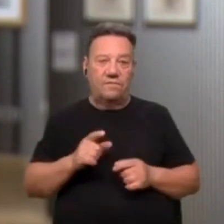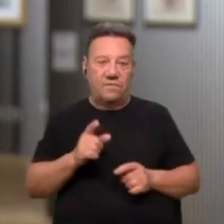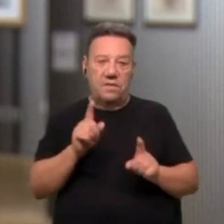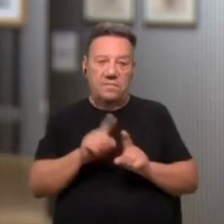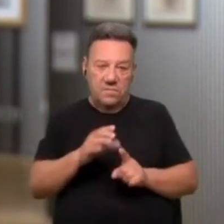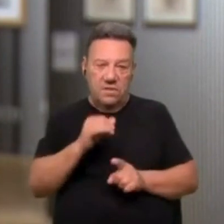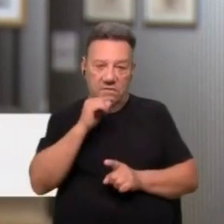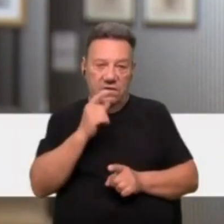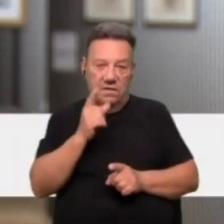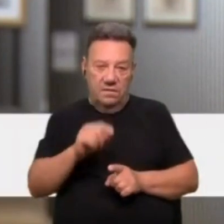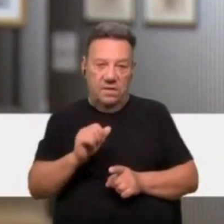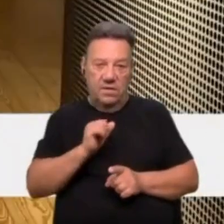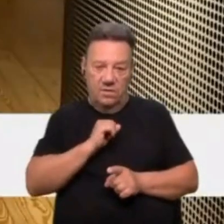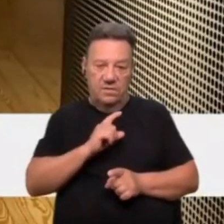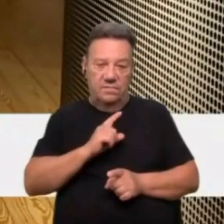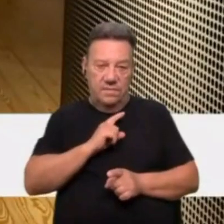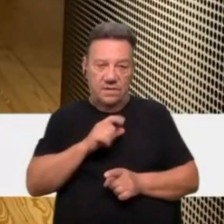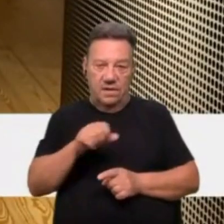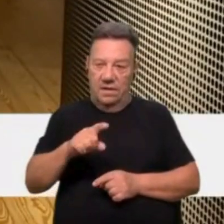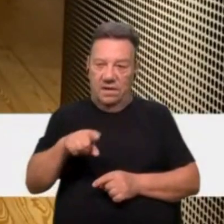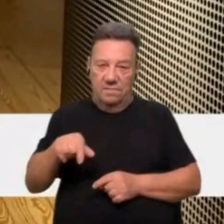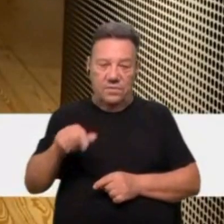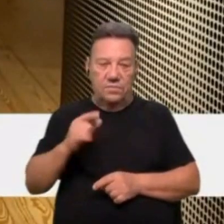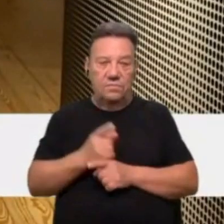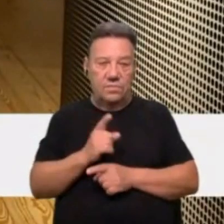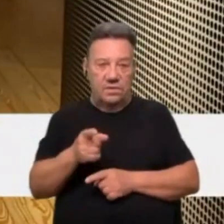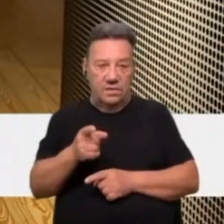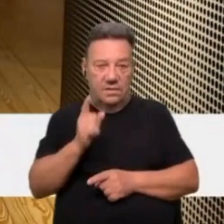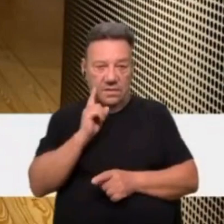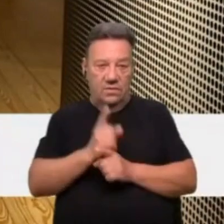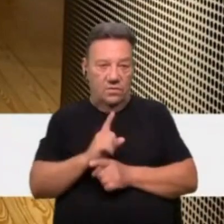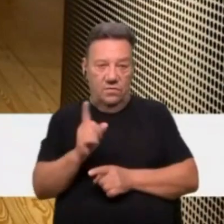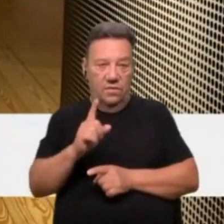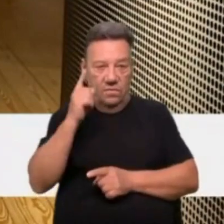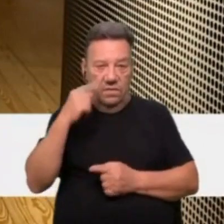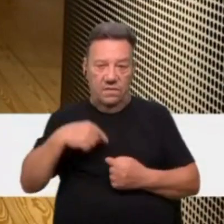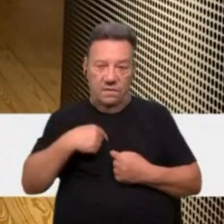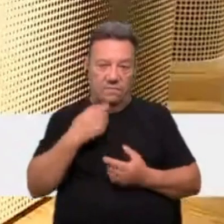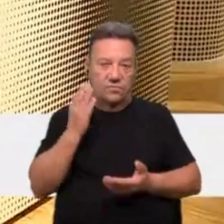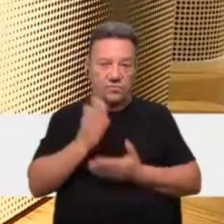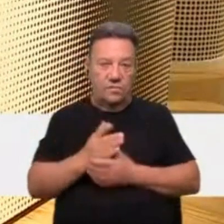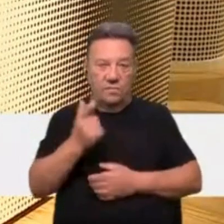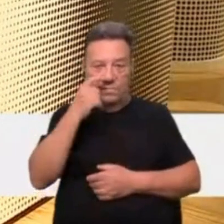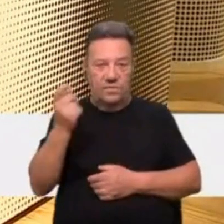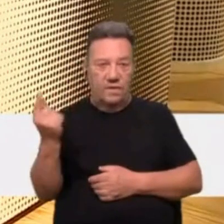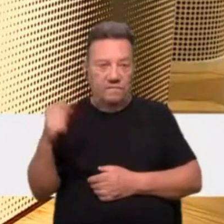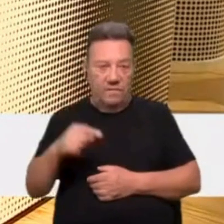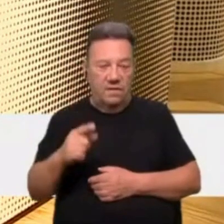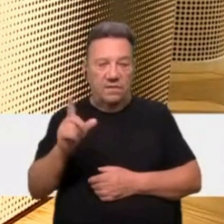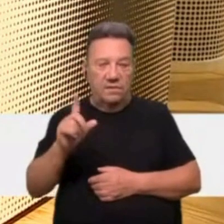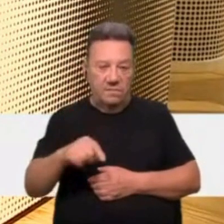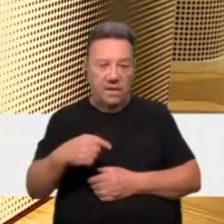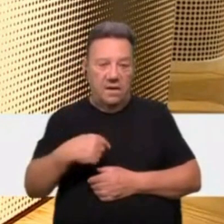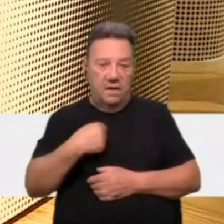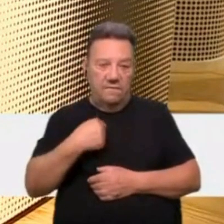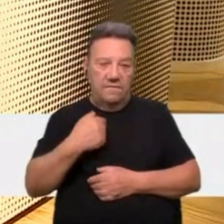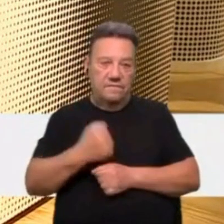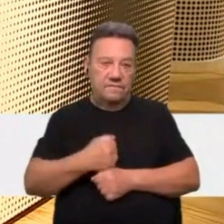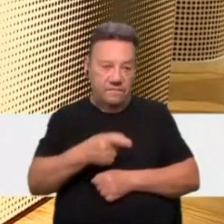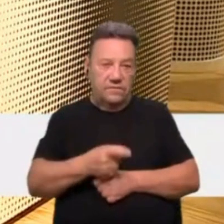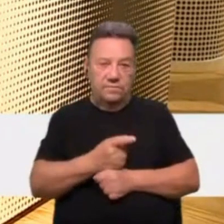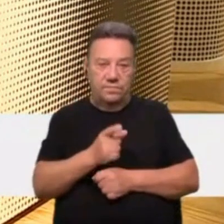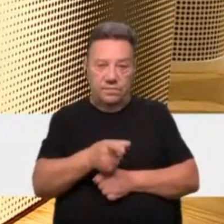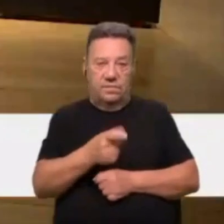mesmo muitas vezes até às nossas próprias equipas, porque isto não é um desafio só para quem vem, é também um desafio para quem faz,